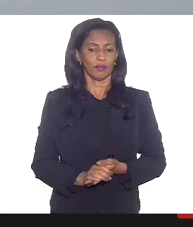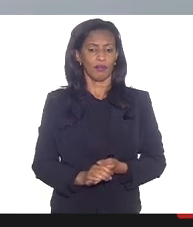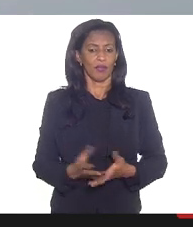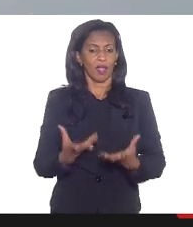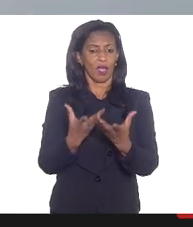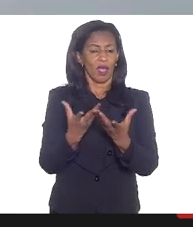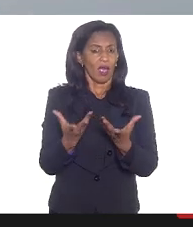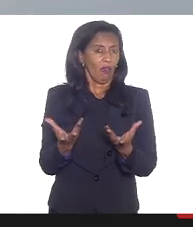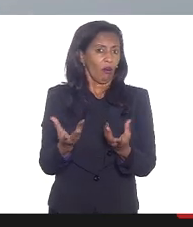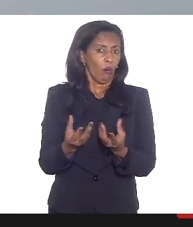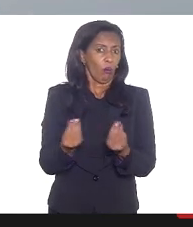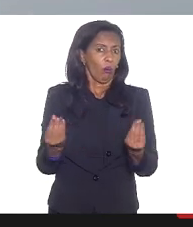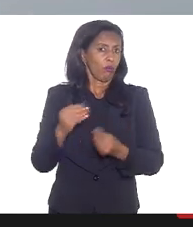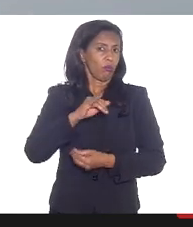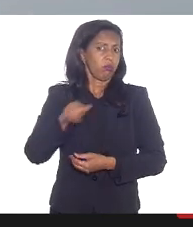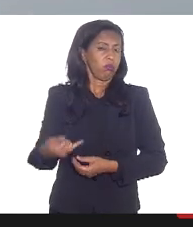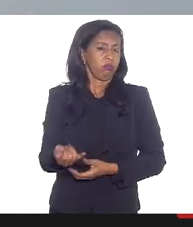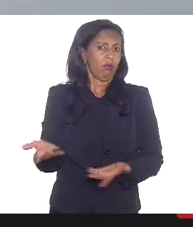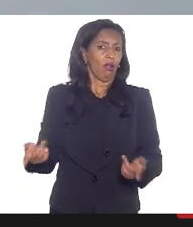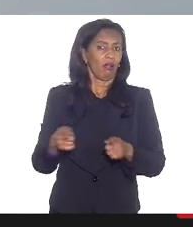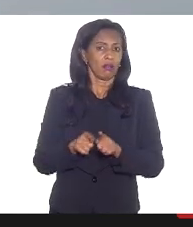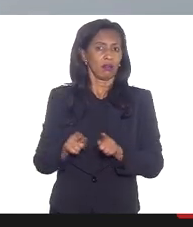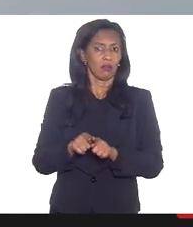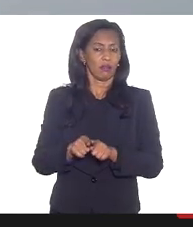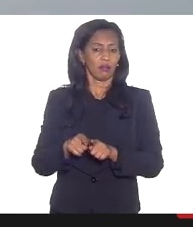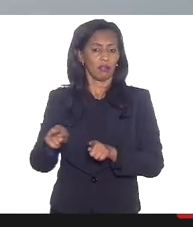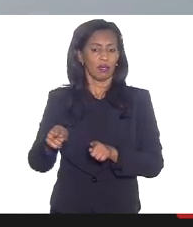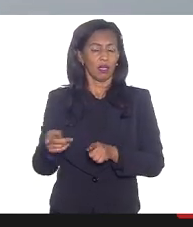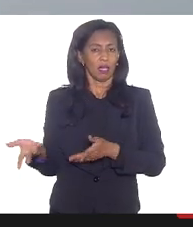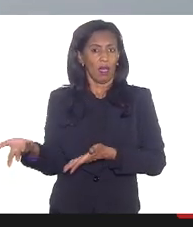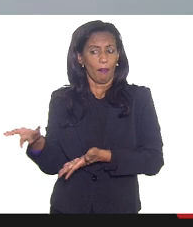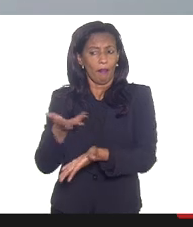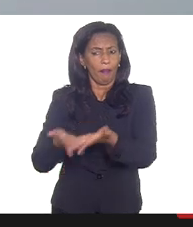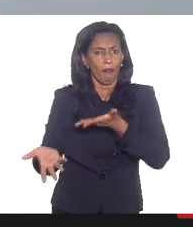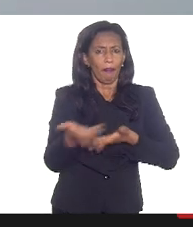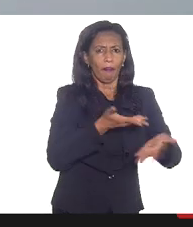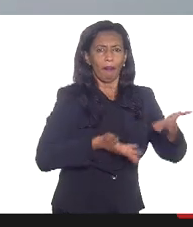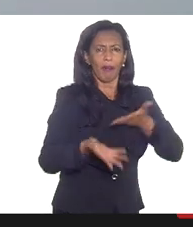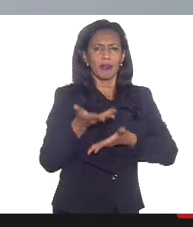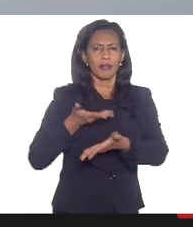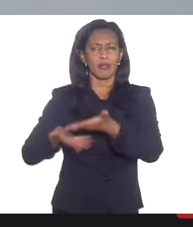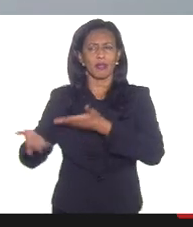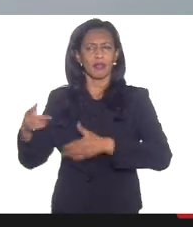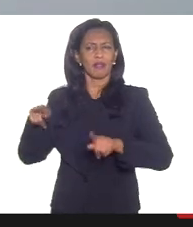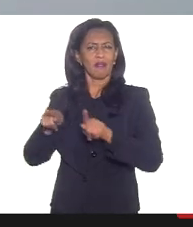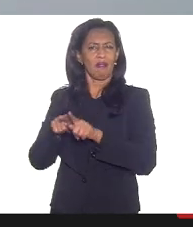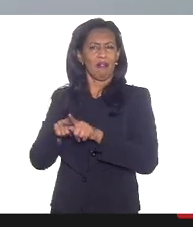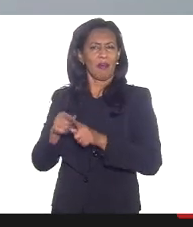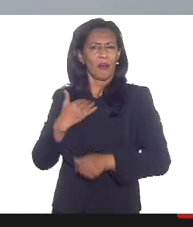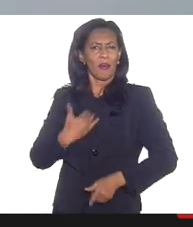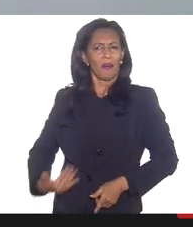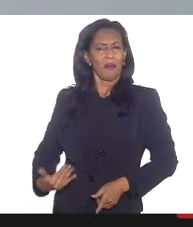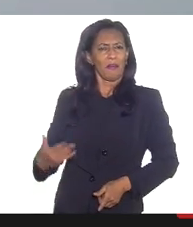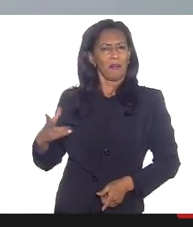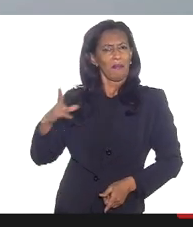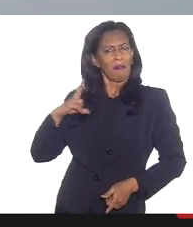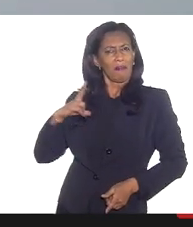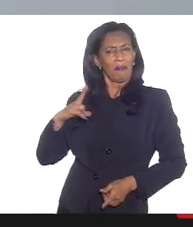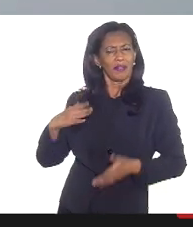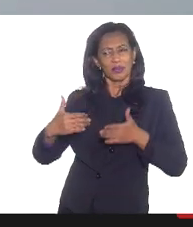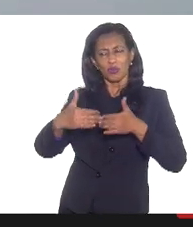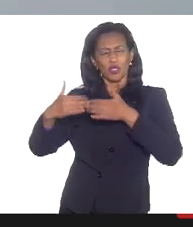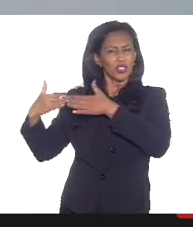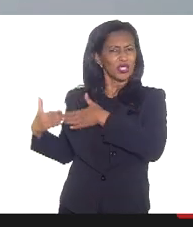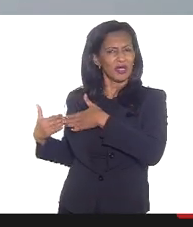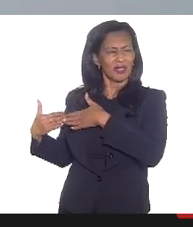muita também possibilidade das parcerias públicos-privadas. Então, tirando a dimensão pública da